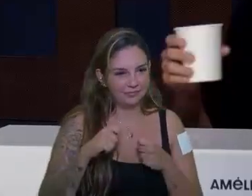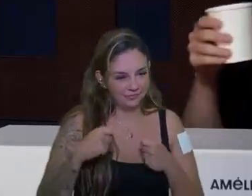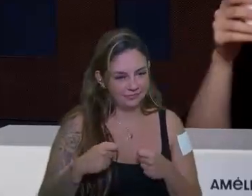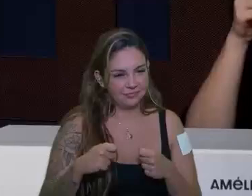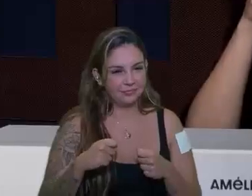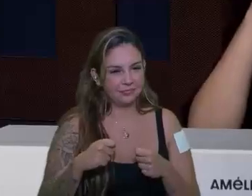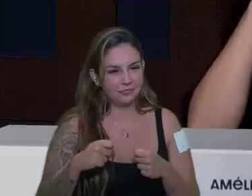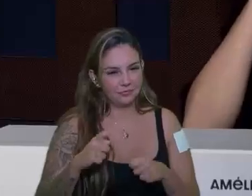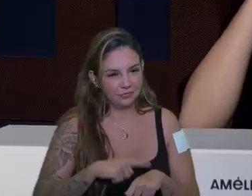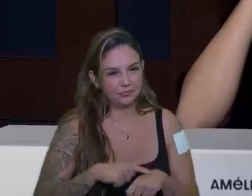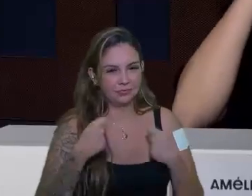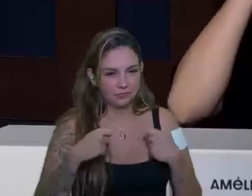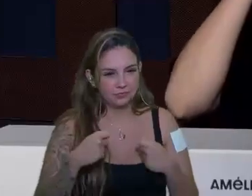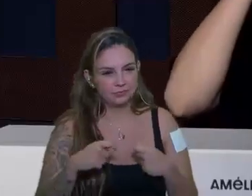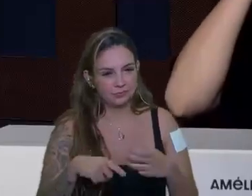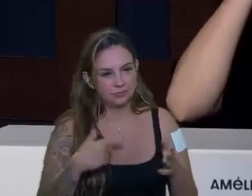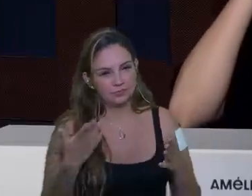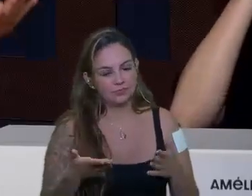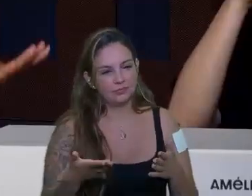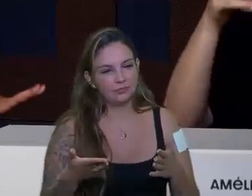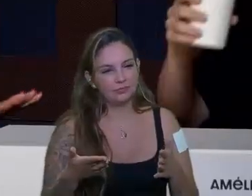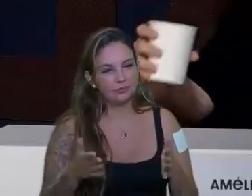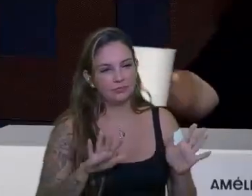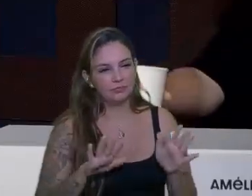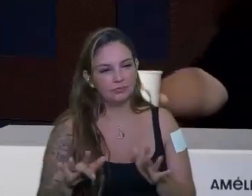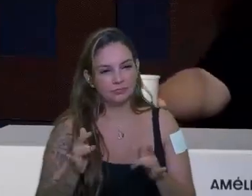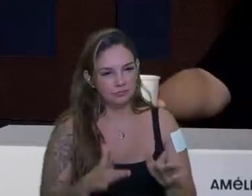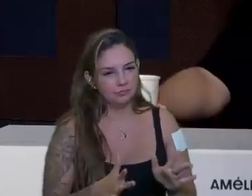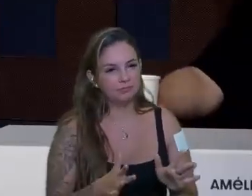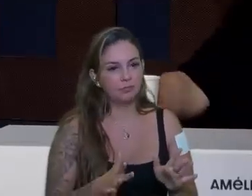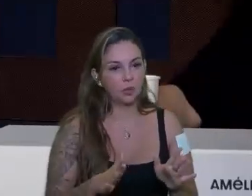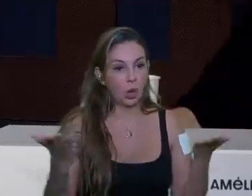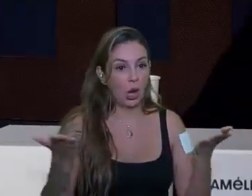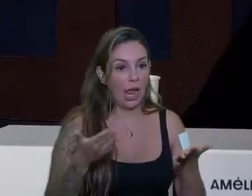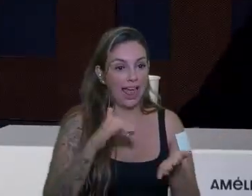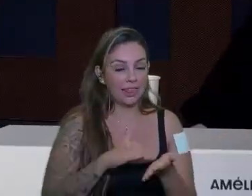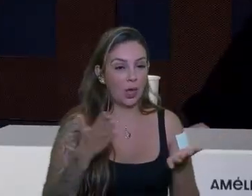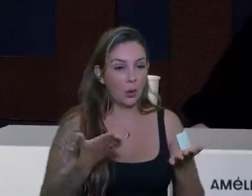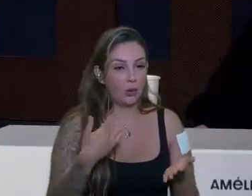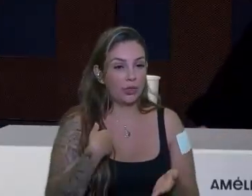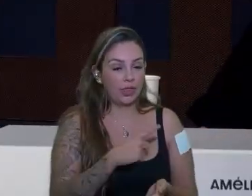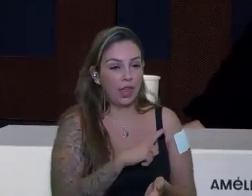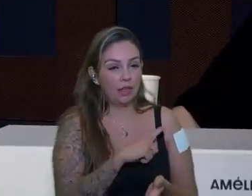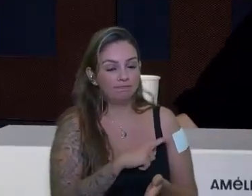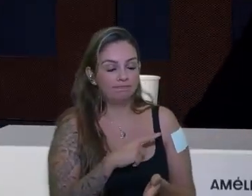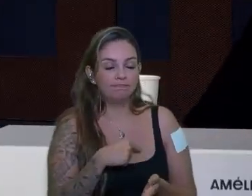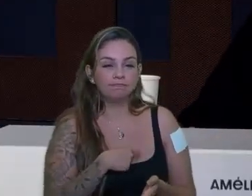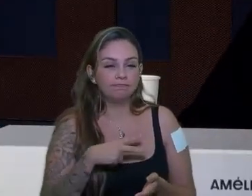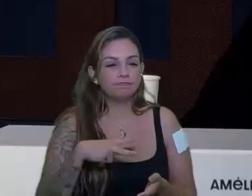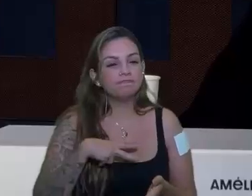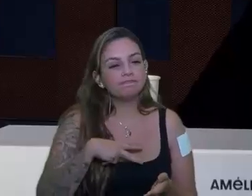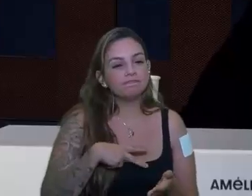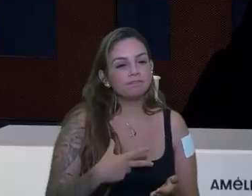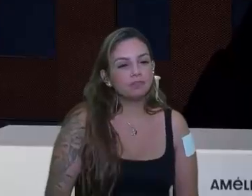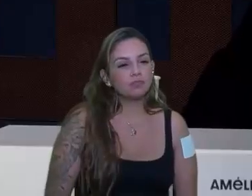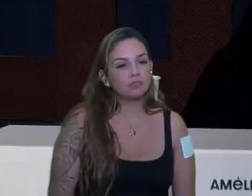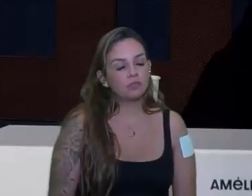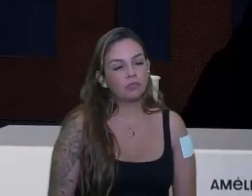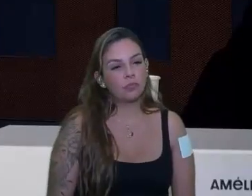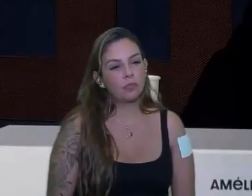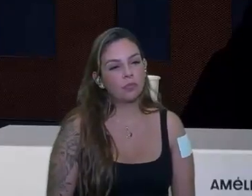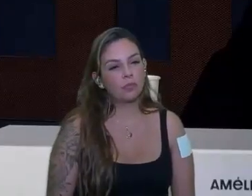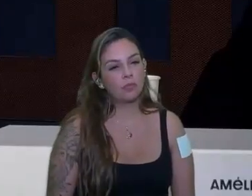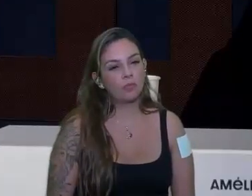o que eu precisava no momento que eu precisava e depois abandonei. Até hoje, eu tenho minhas questões, por exemplo, talvez